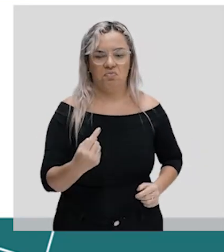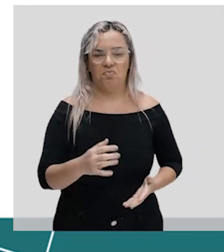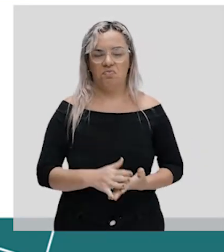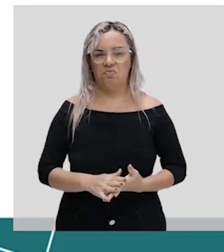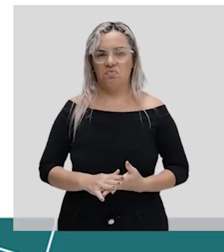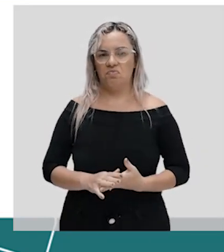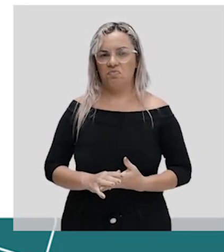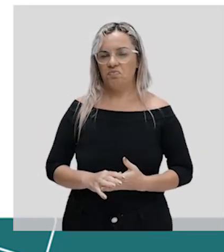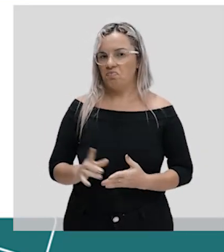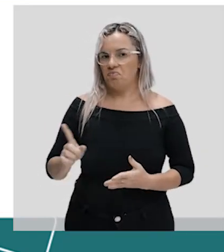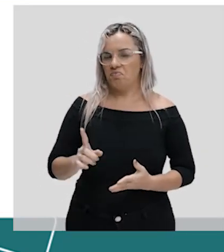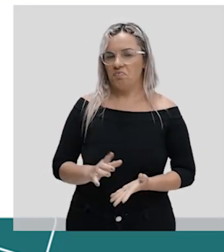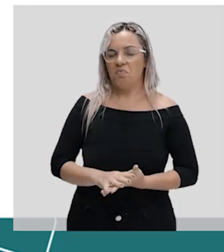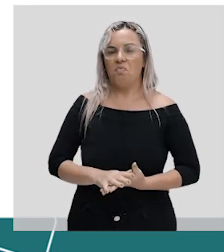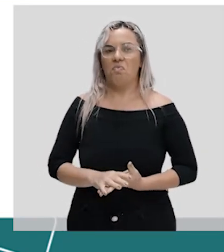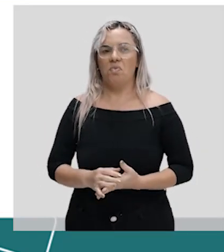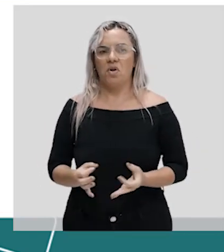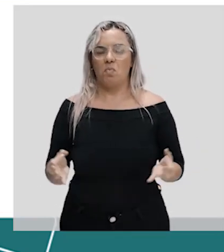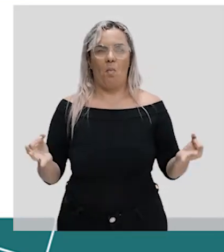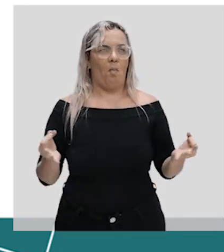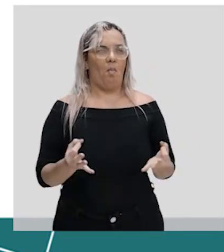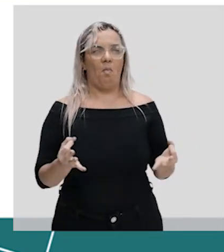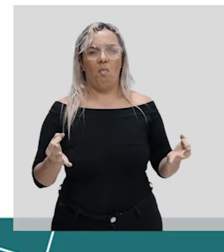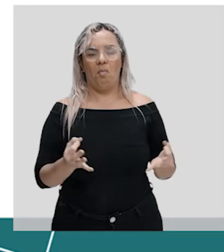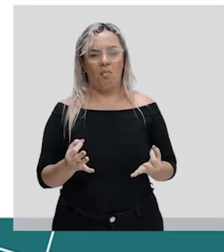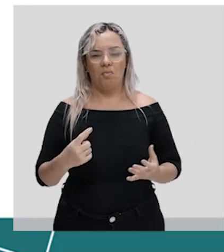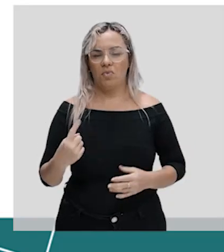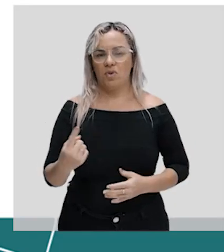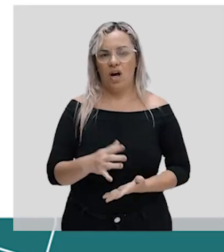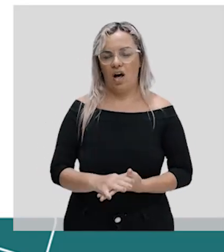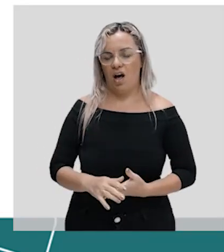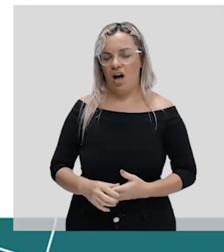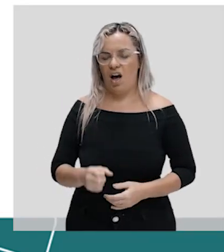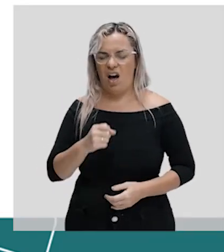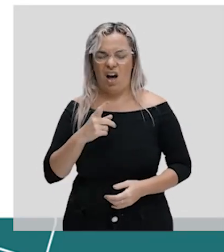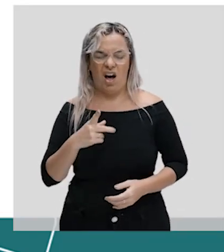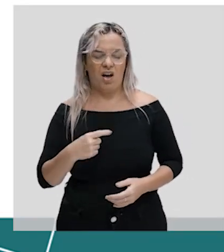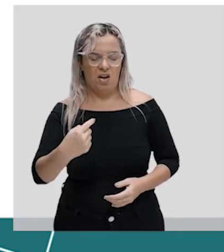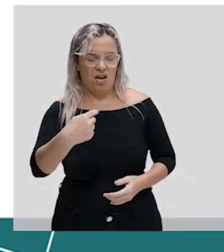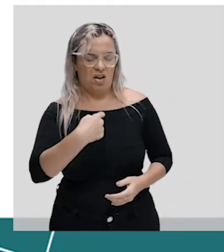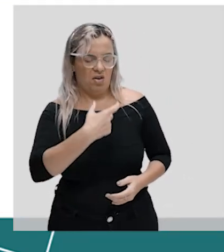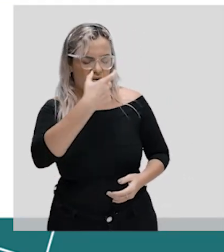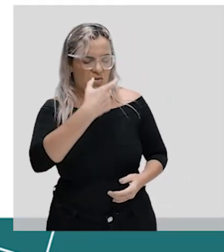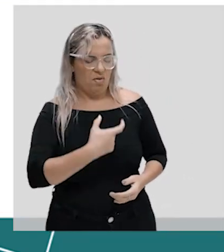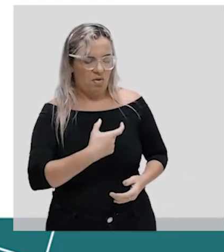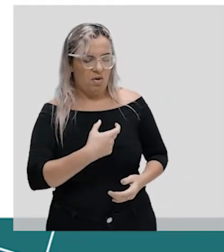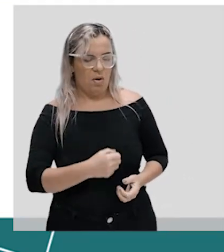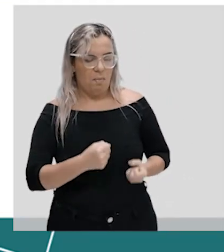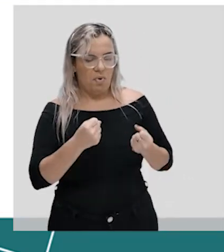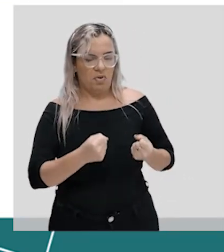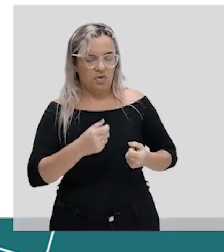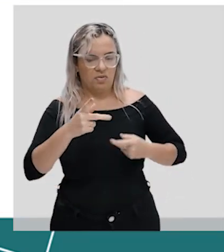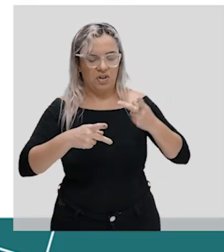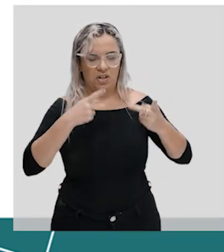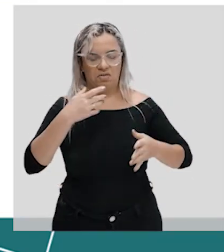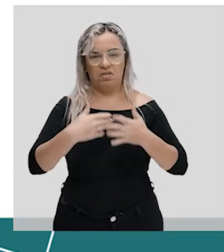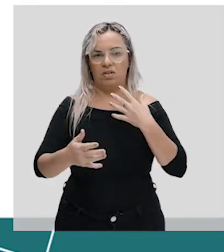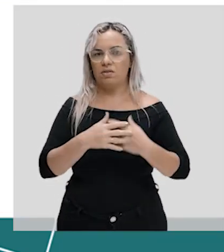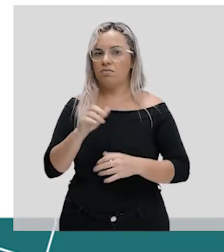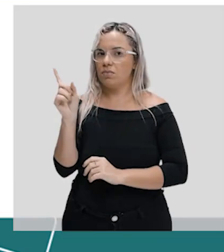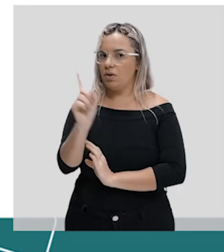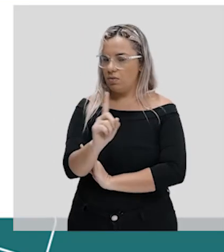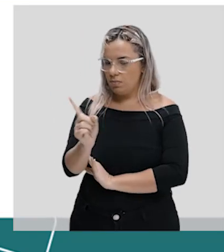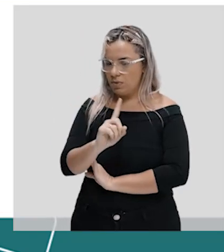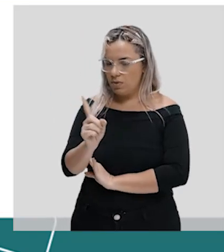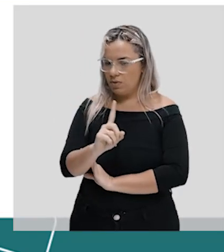nenhum obstáculo, livre absoluto. Eu posso falar o que eu quiser. Não. Tenho que colocar. É muito prático. Primeiro